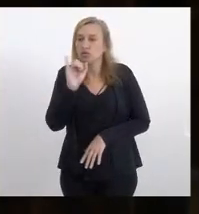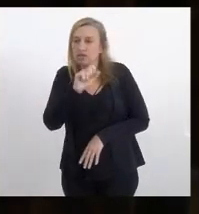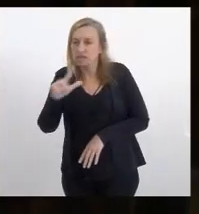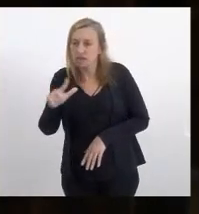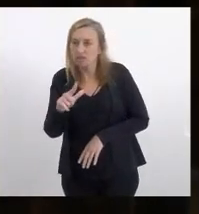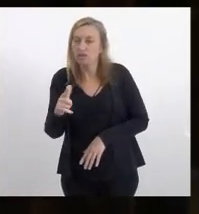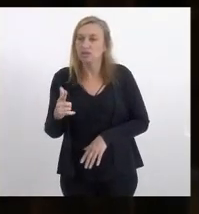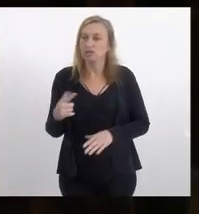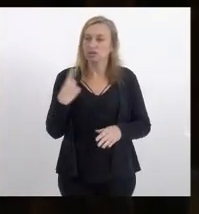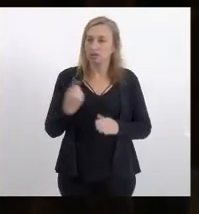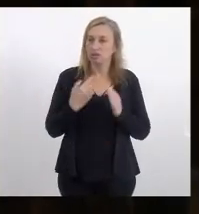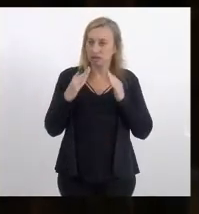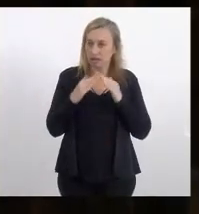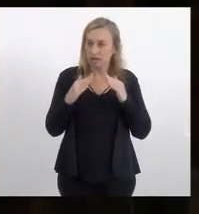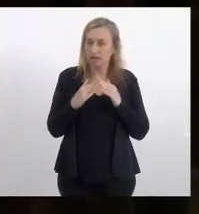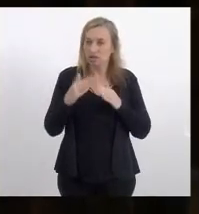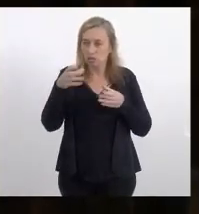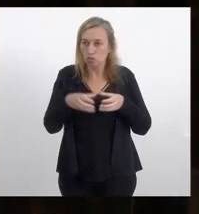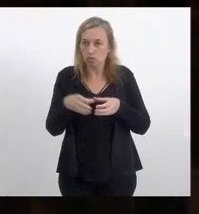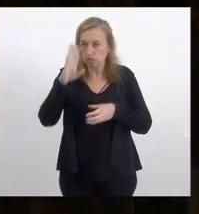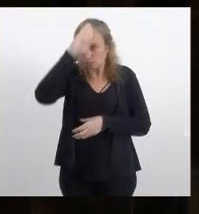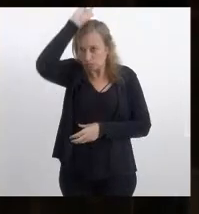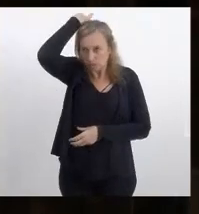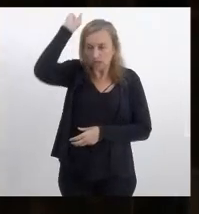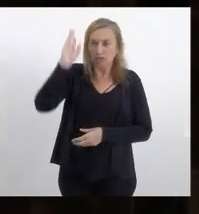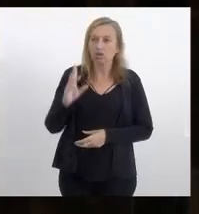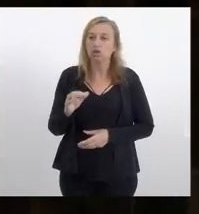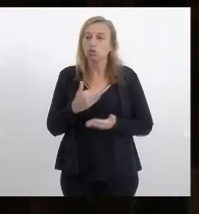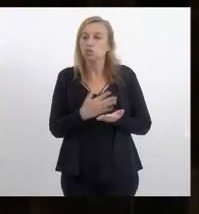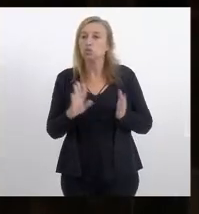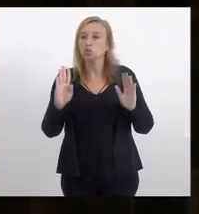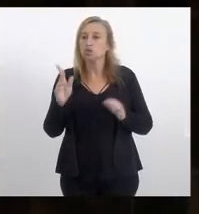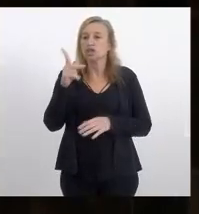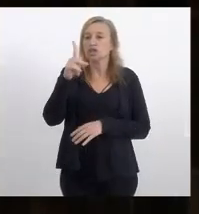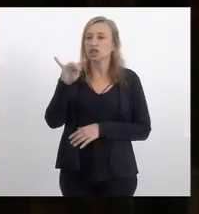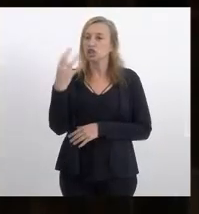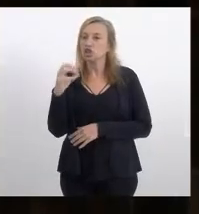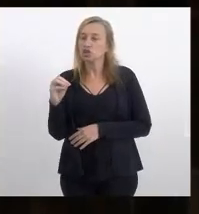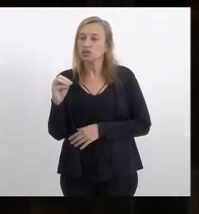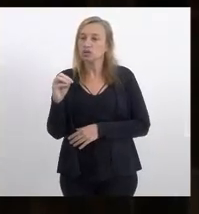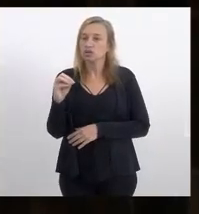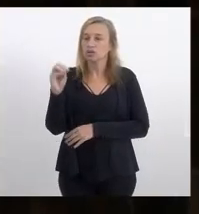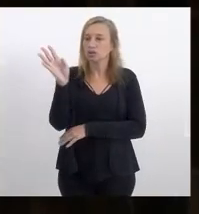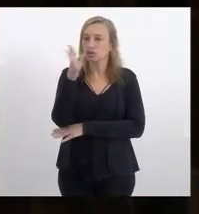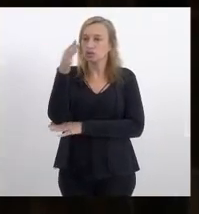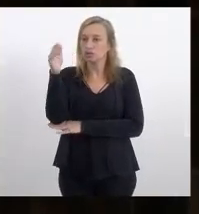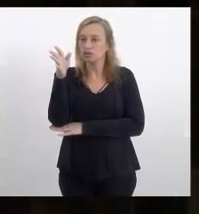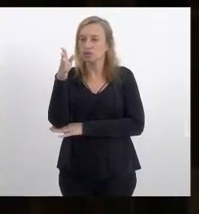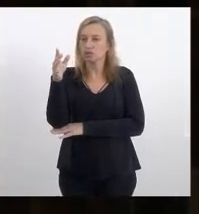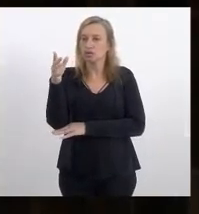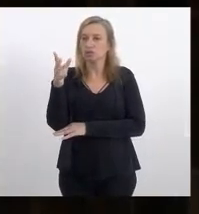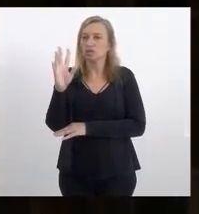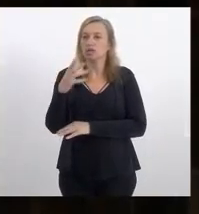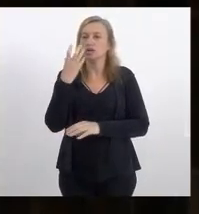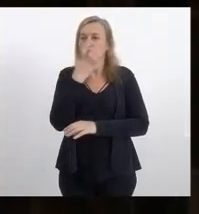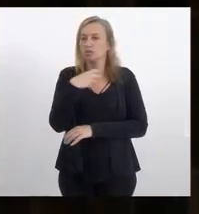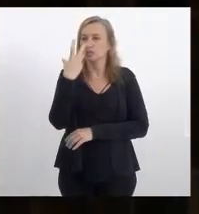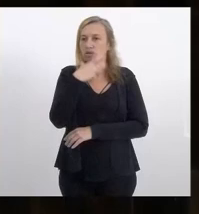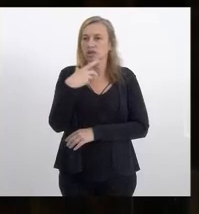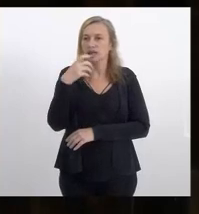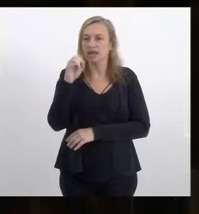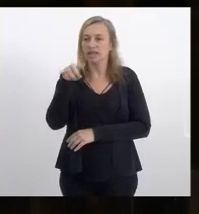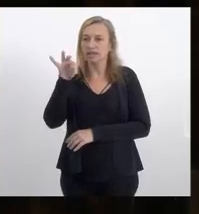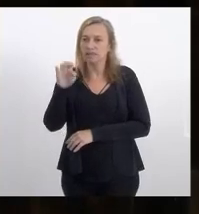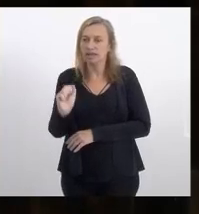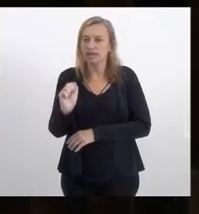principalmente da Nossa Casa Corpo de Bombeiros no hino da academia de soldado da na academia